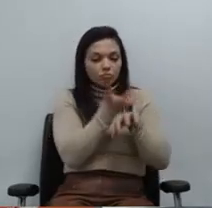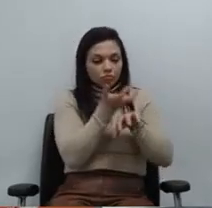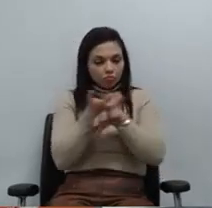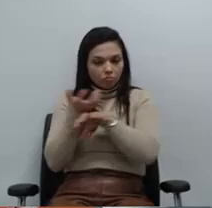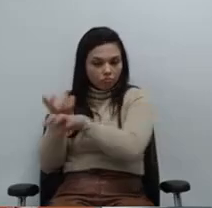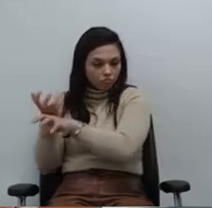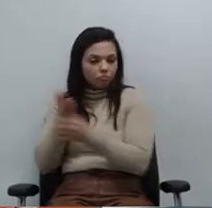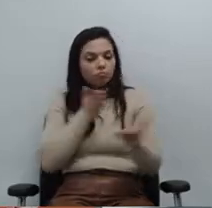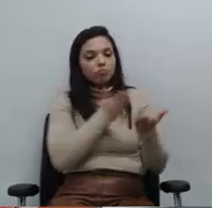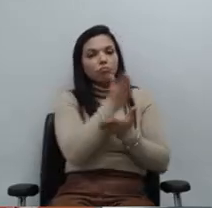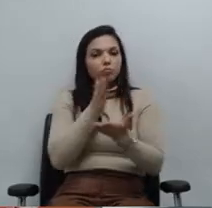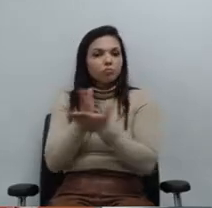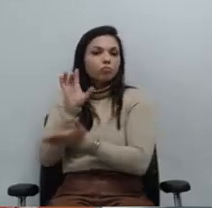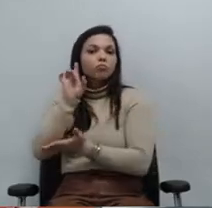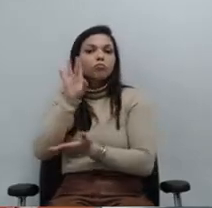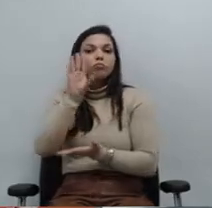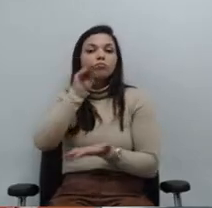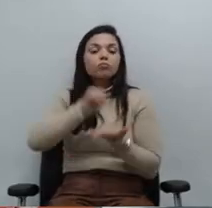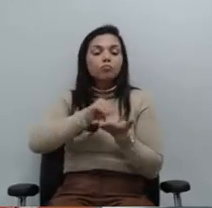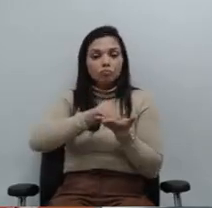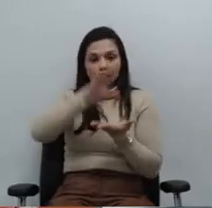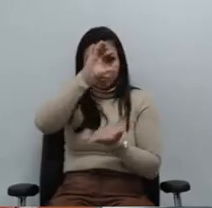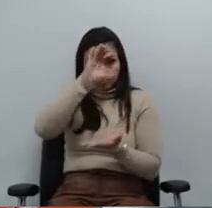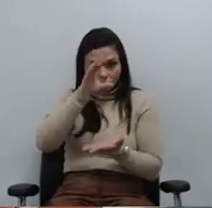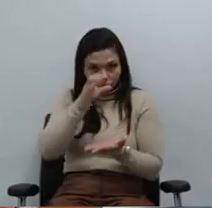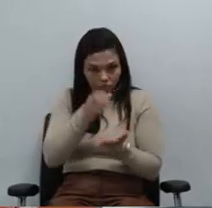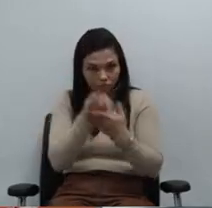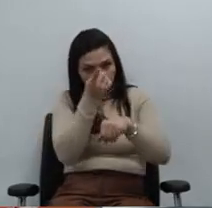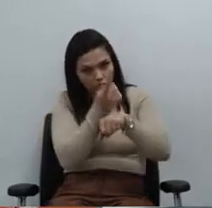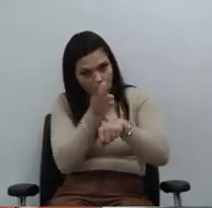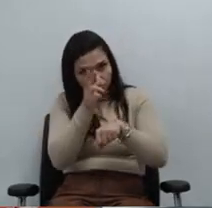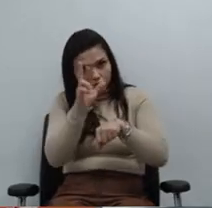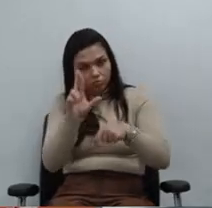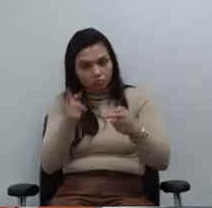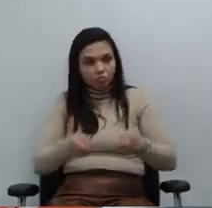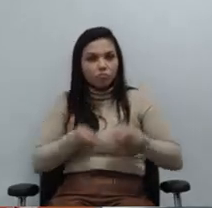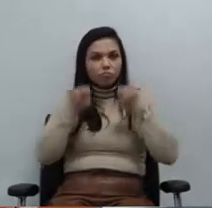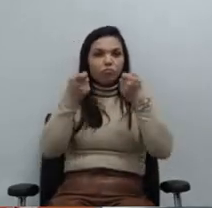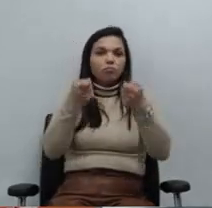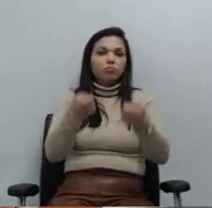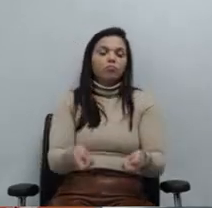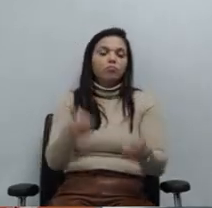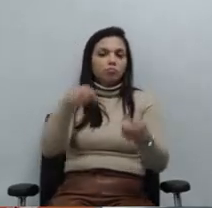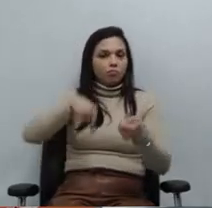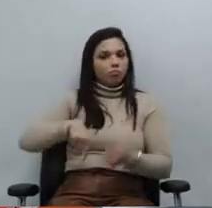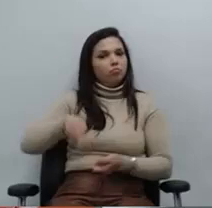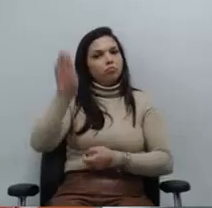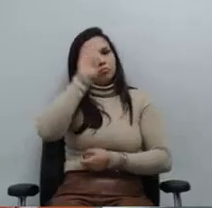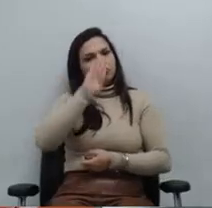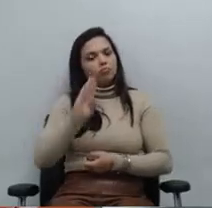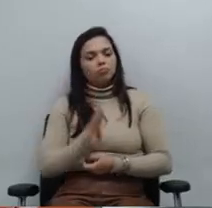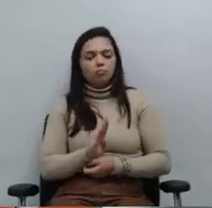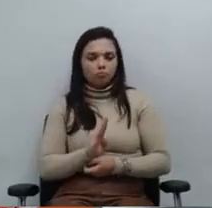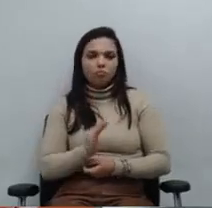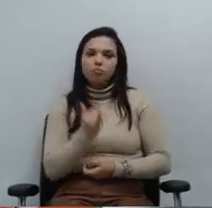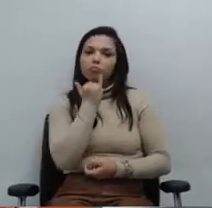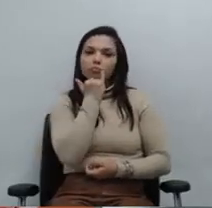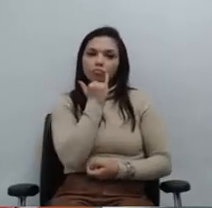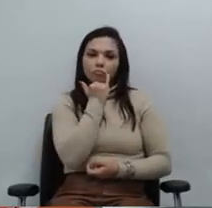a parte da pesquisa e elaboração de tese de doutorado, a qual pretende finalizar no Brasil. Vou só pedir licença que eu me equivoquei